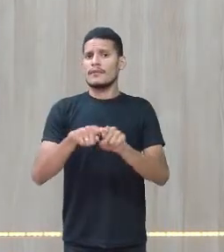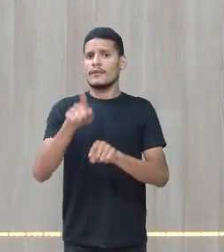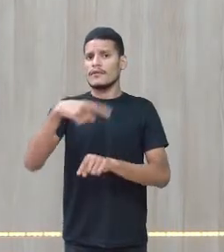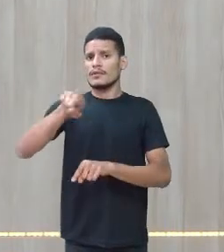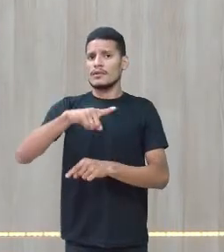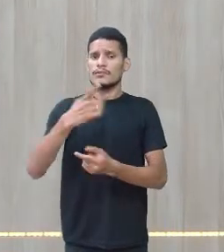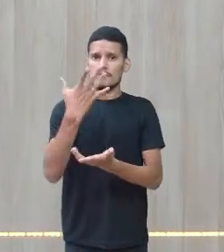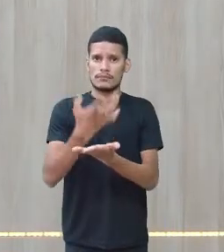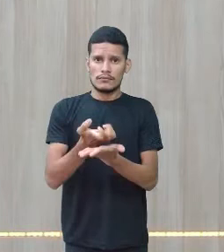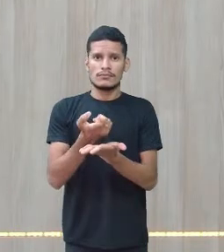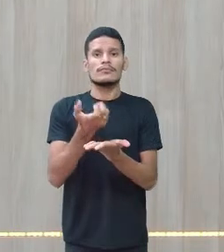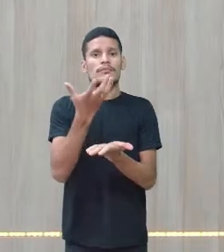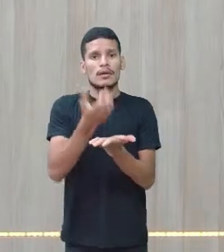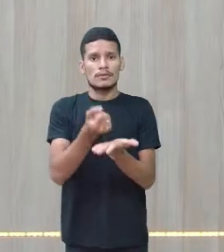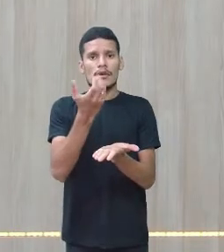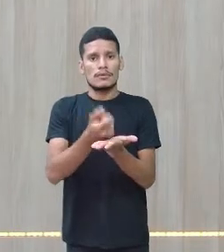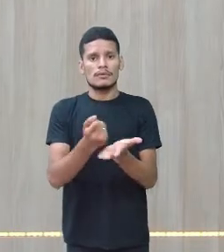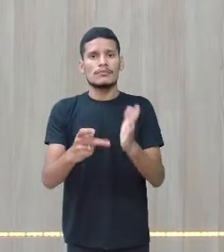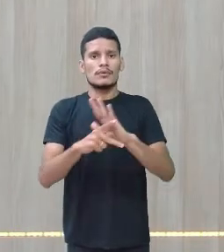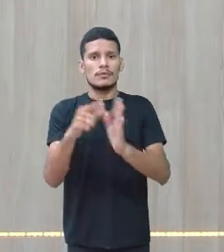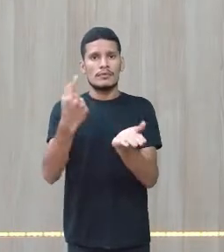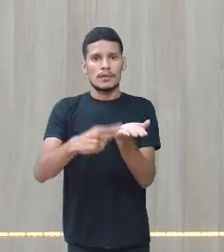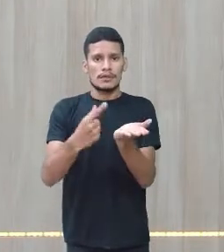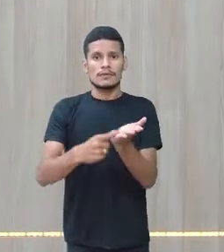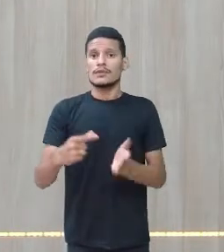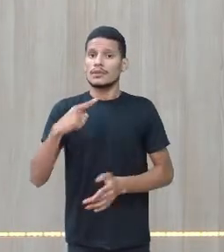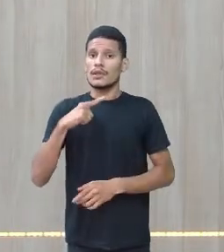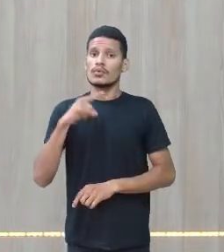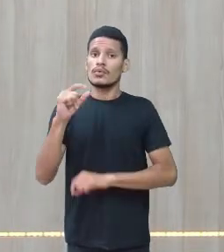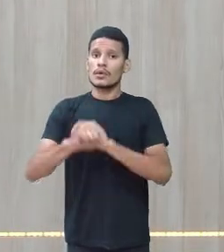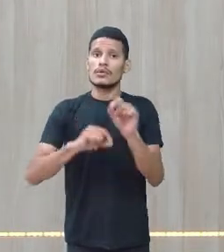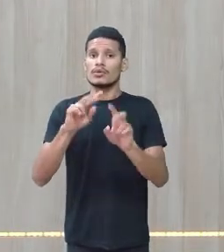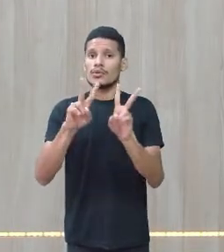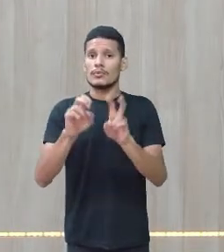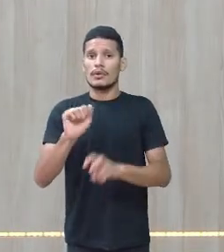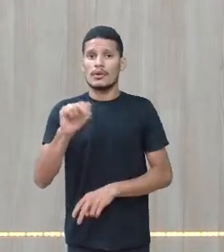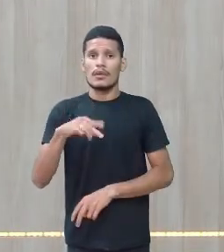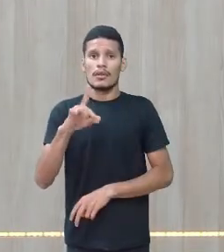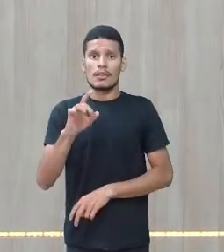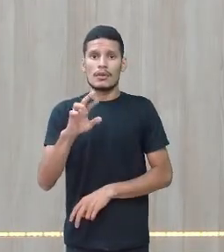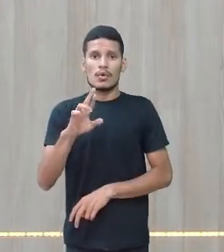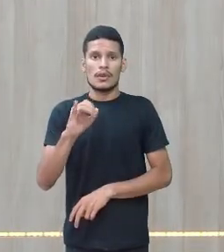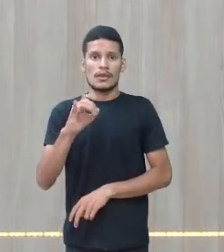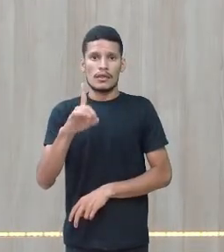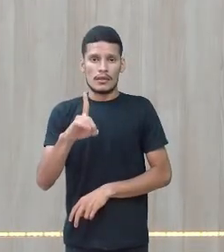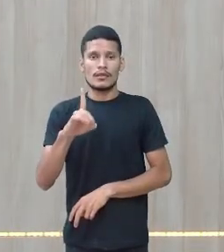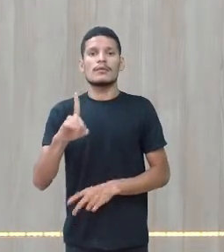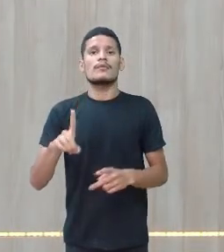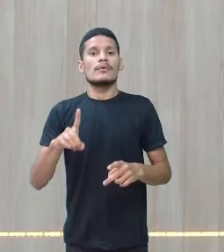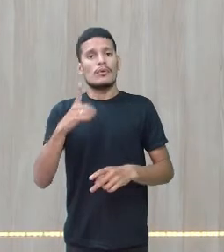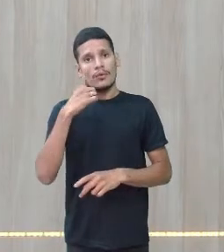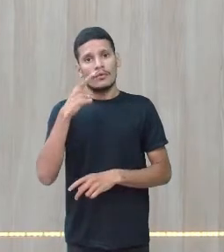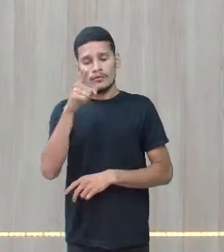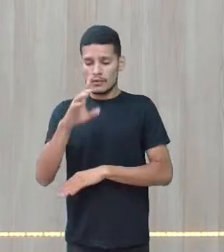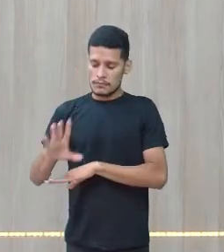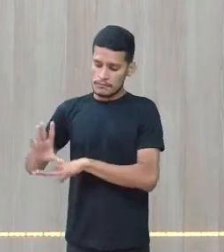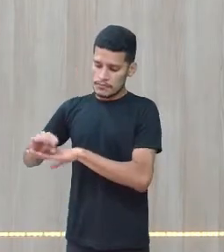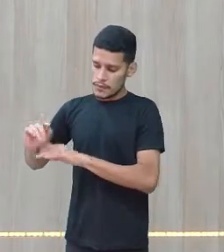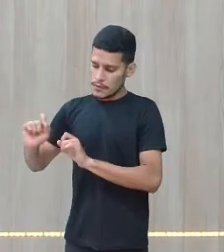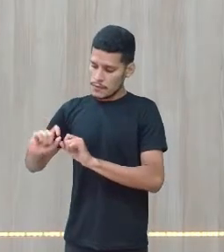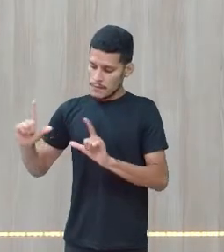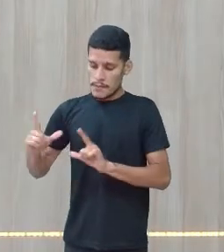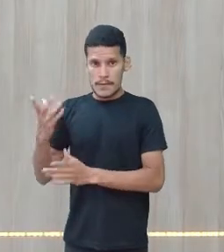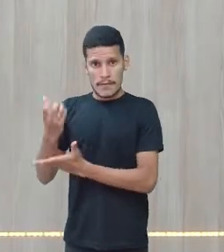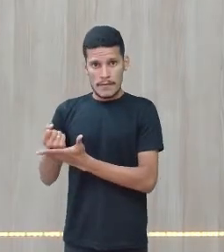baixar o aplicativo para interação. Temos aí primeiro a questão do Android, ok? Então, aponta aí